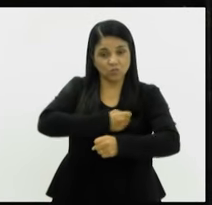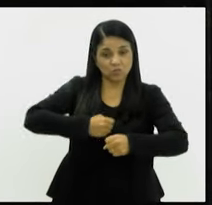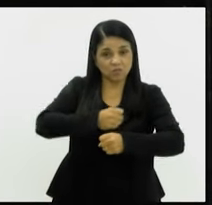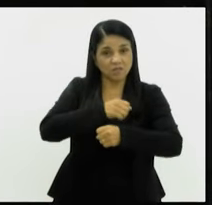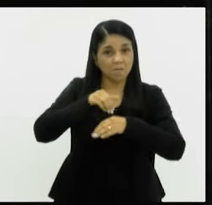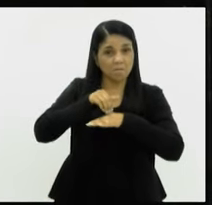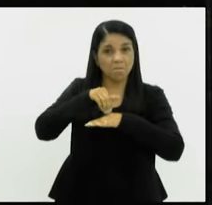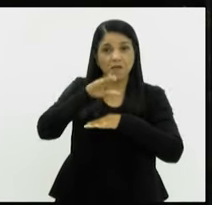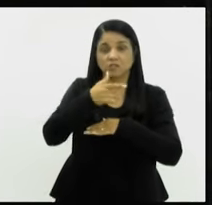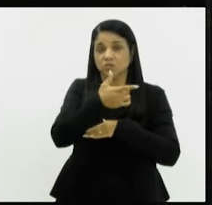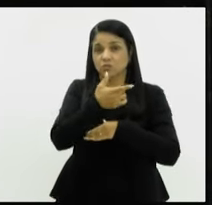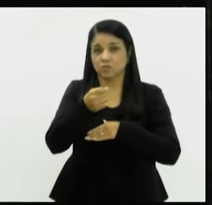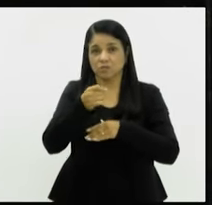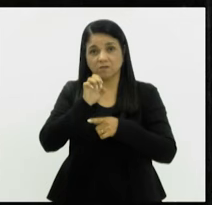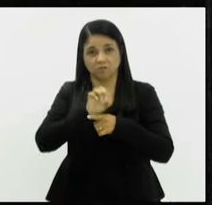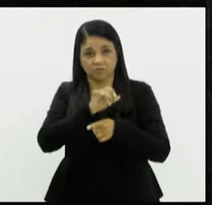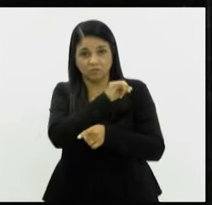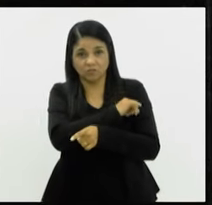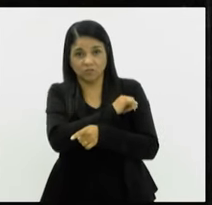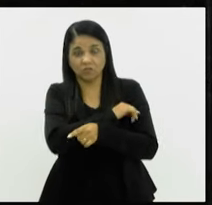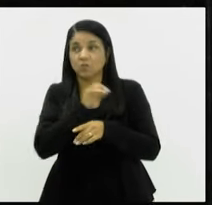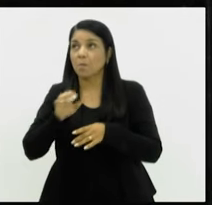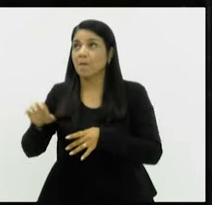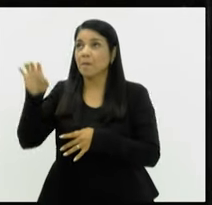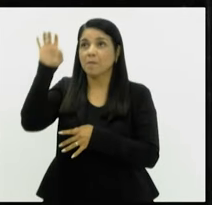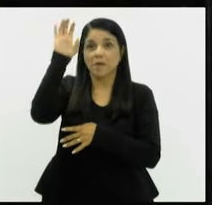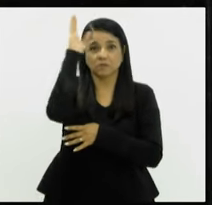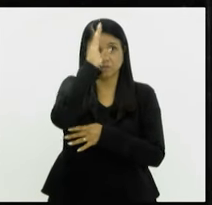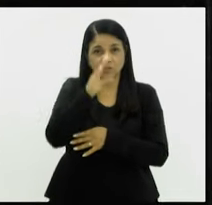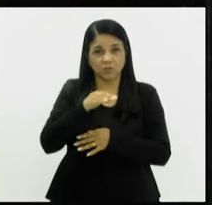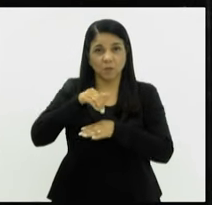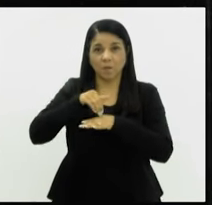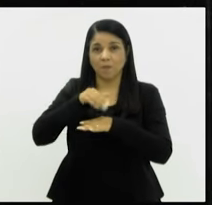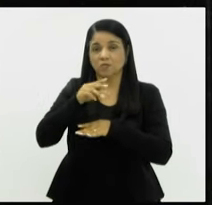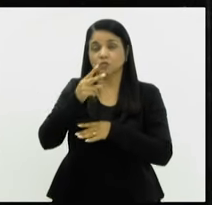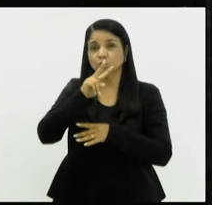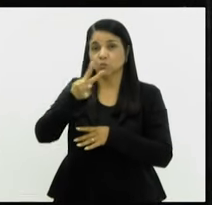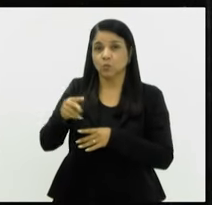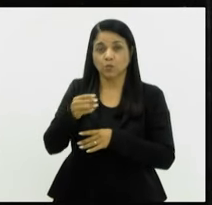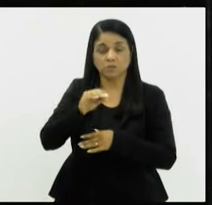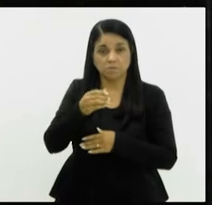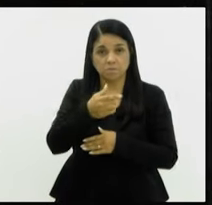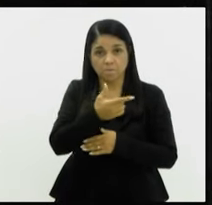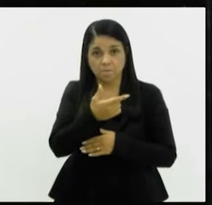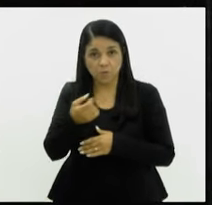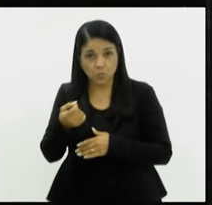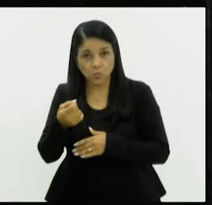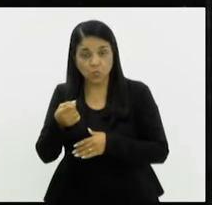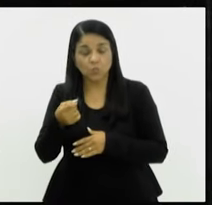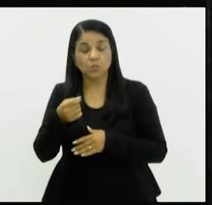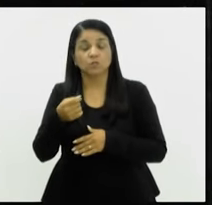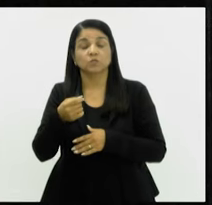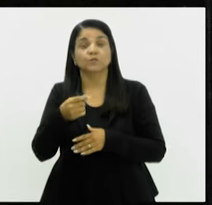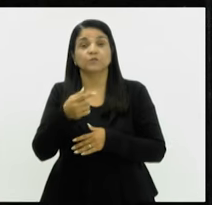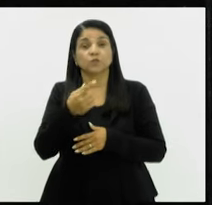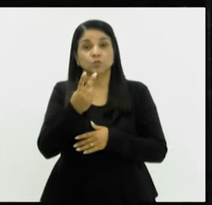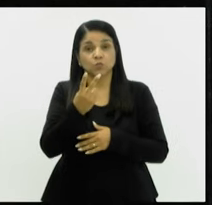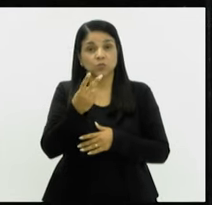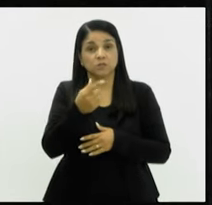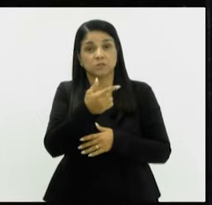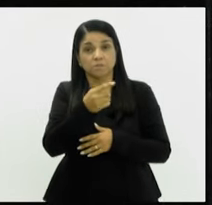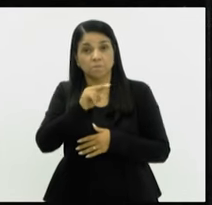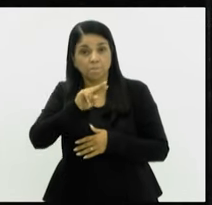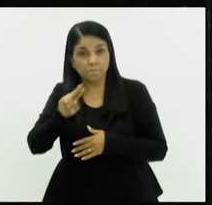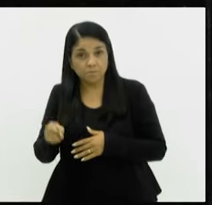cozinhas e pelo menos 2 mil pelo país todo, os restaurantes populares, que é uma política importante, cunhada num